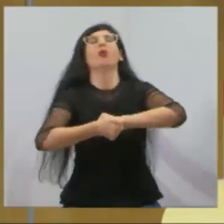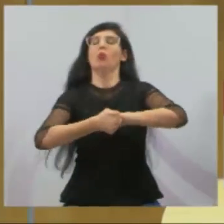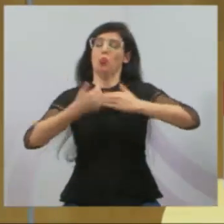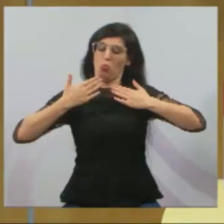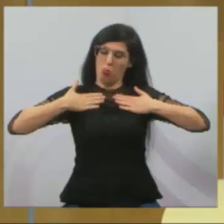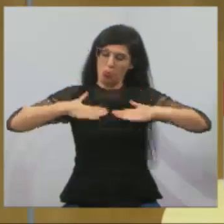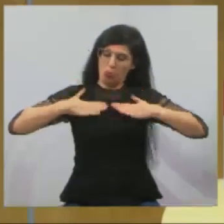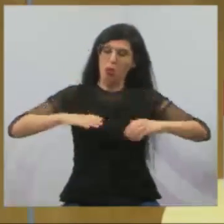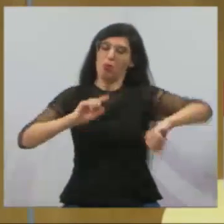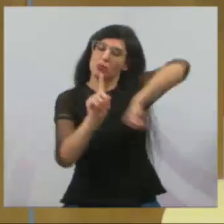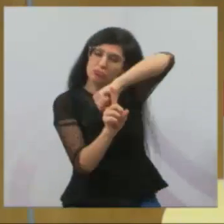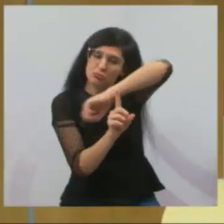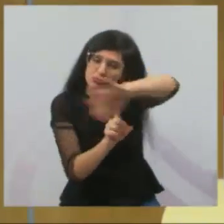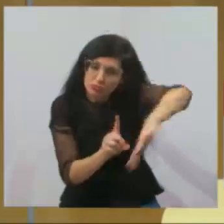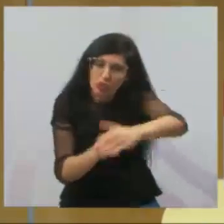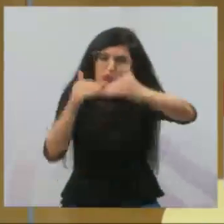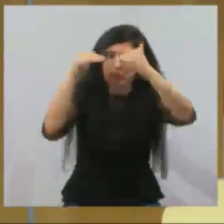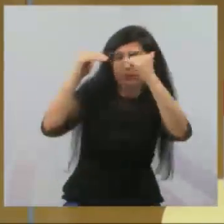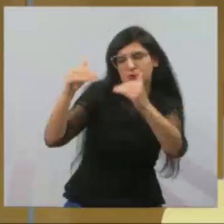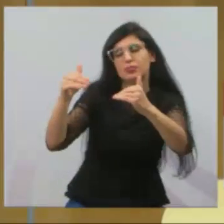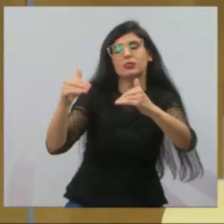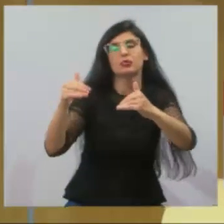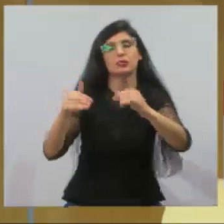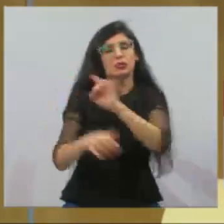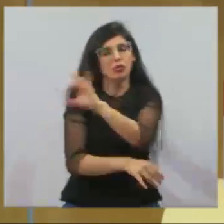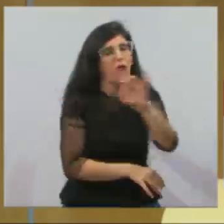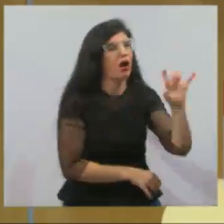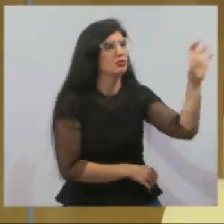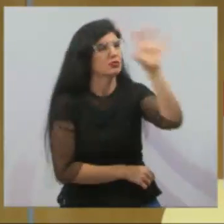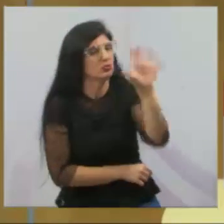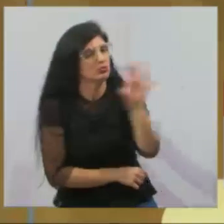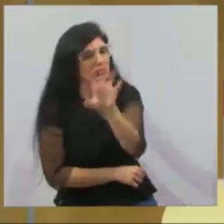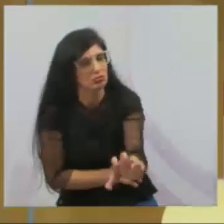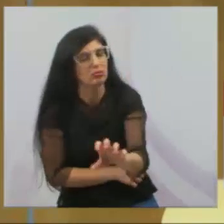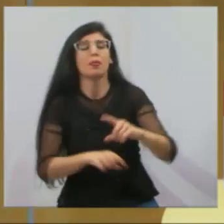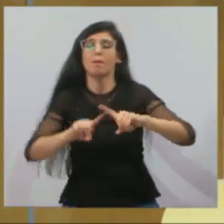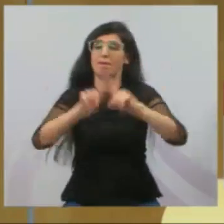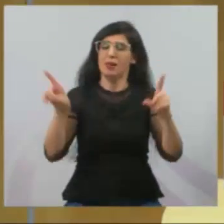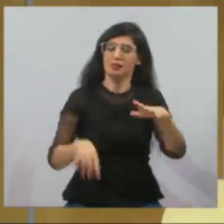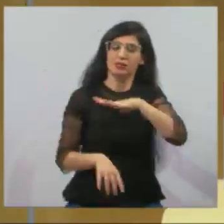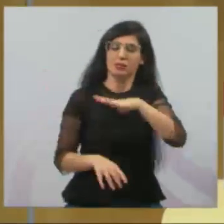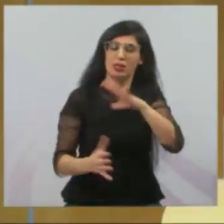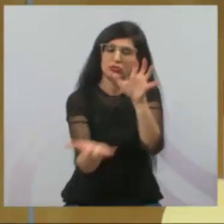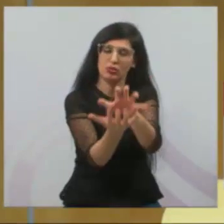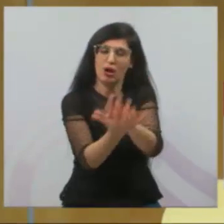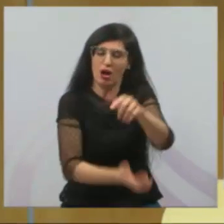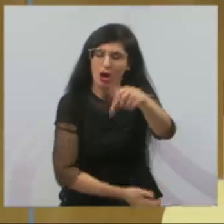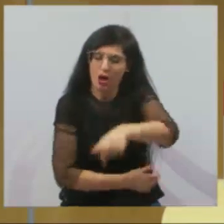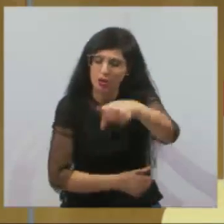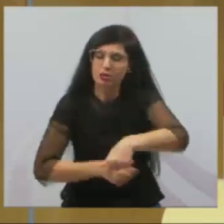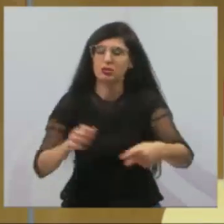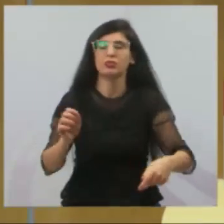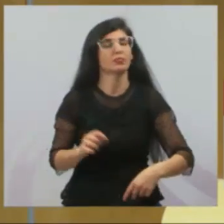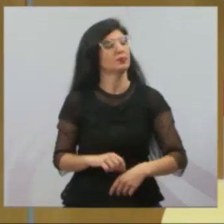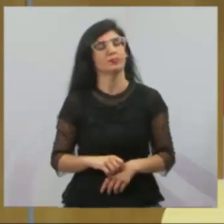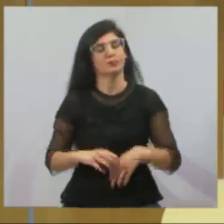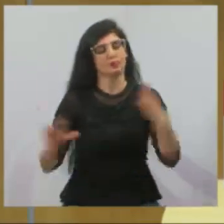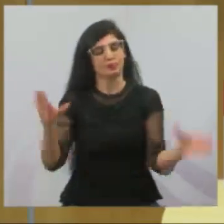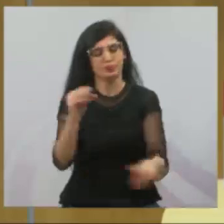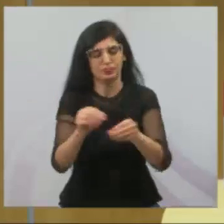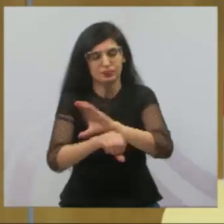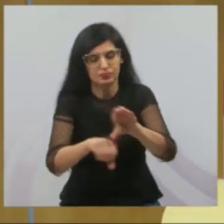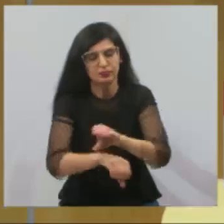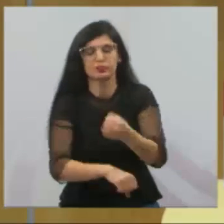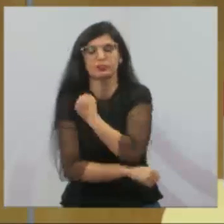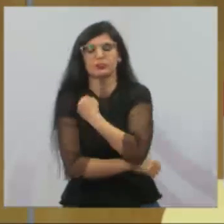mudanças sociais. No caso da nossa cidade de Jacareí, conforme impõe a Emenda Constitucional